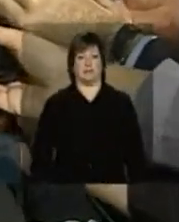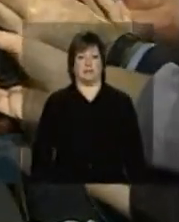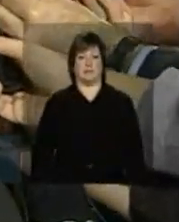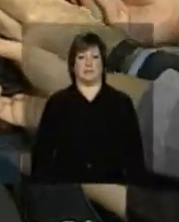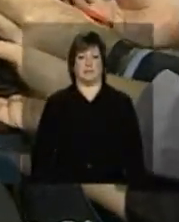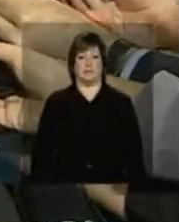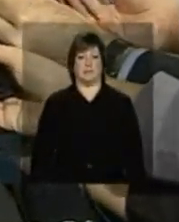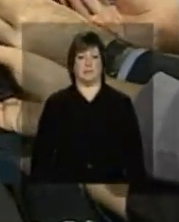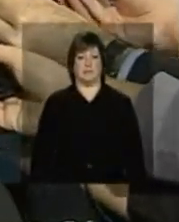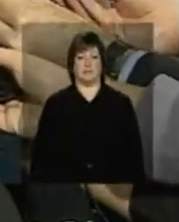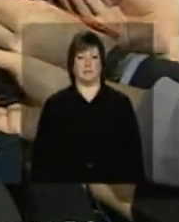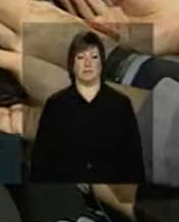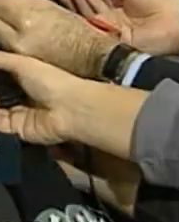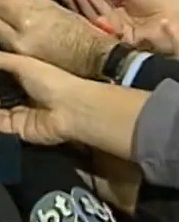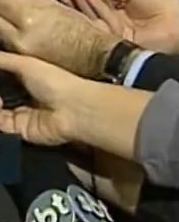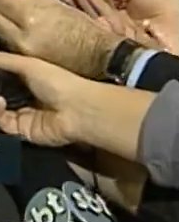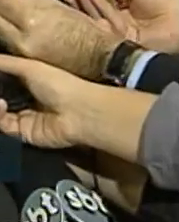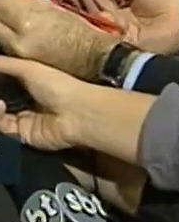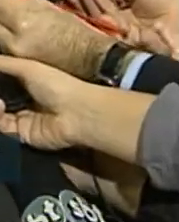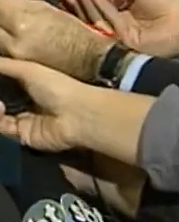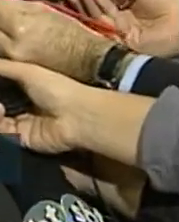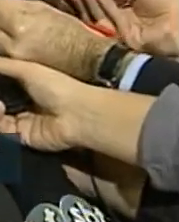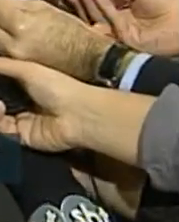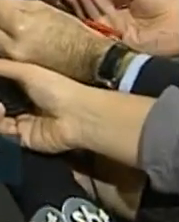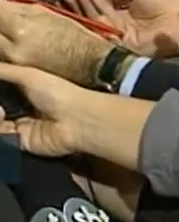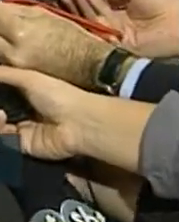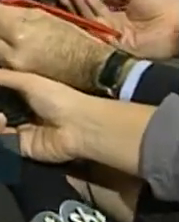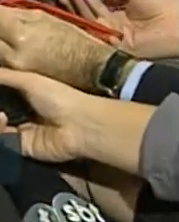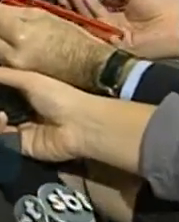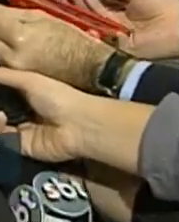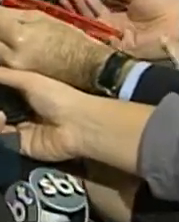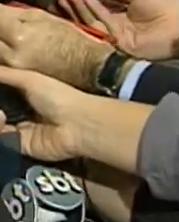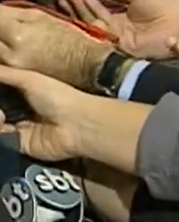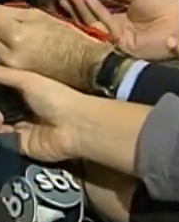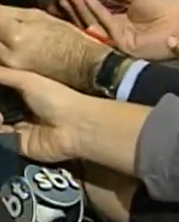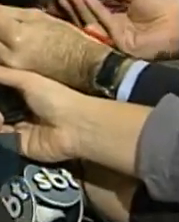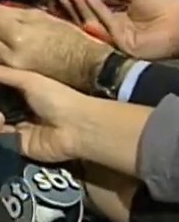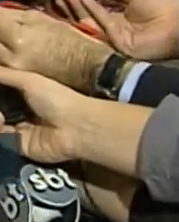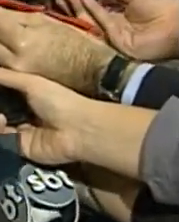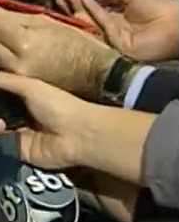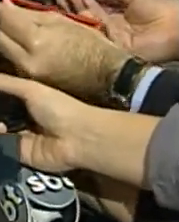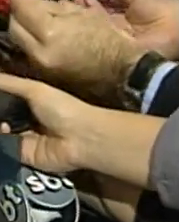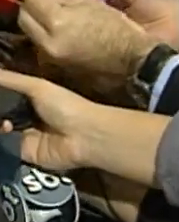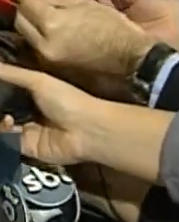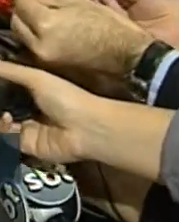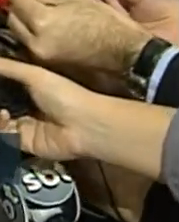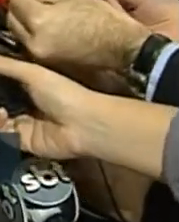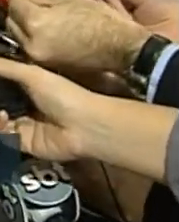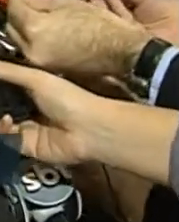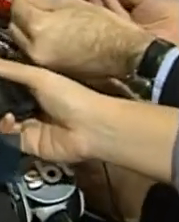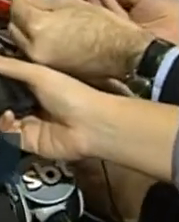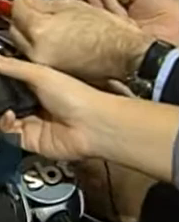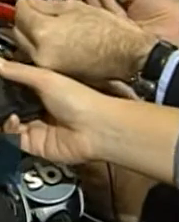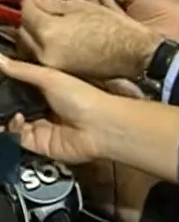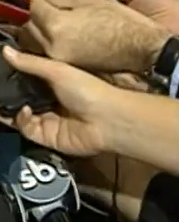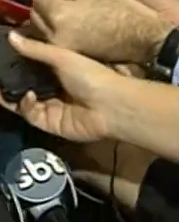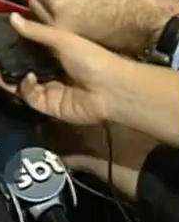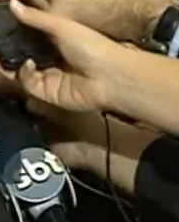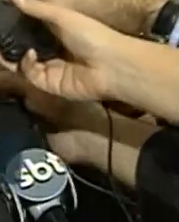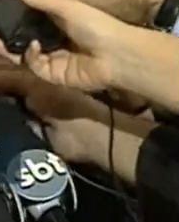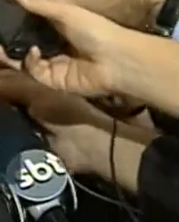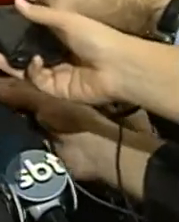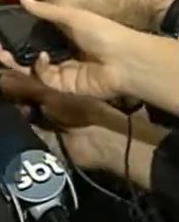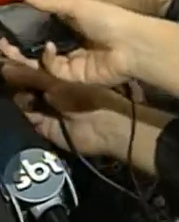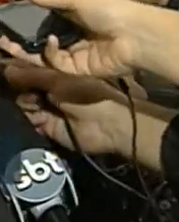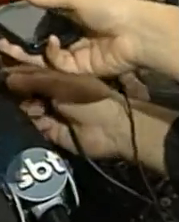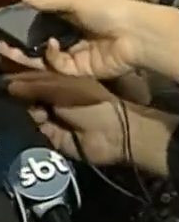Impacto no tesouro, por favor, eles estão dizendo que o impacto é de 1,6 bilhão. Não. 3 bilhões. Qual que é o impacto no tesouro